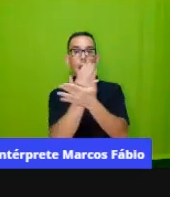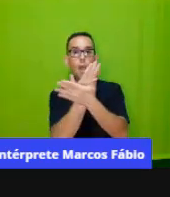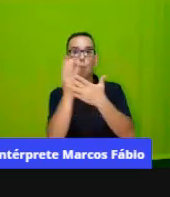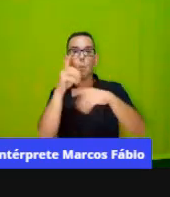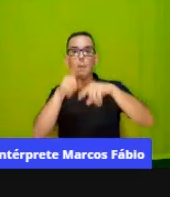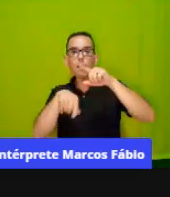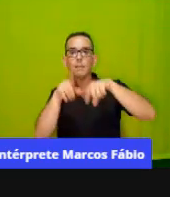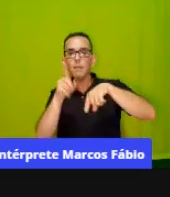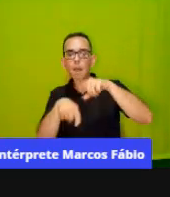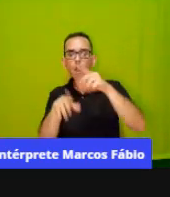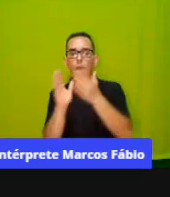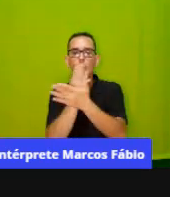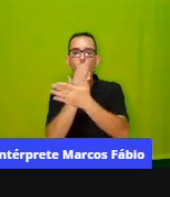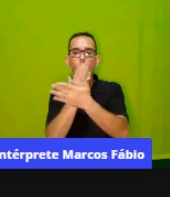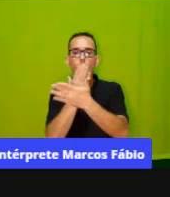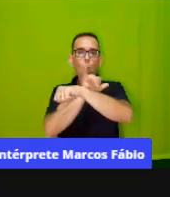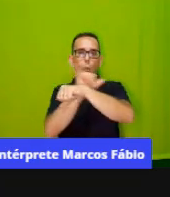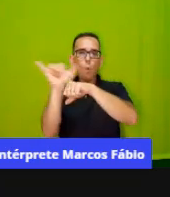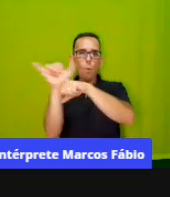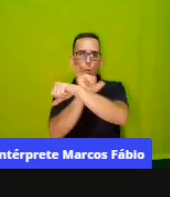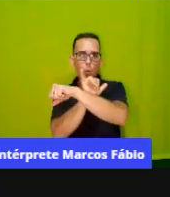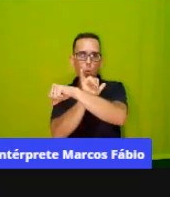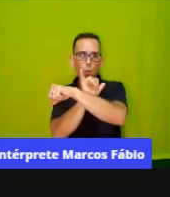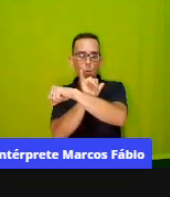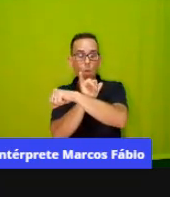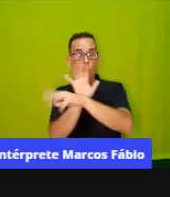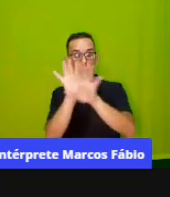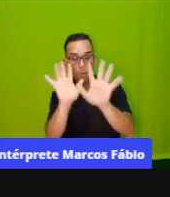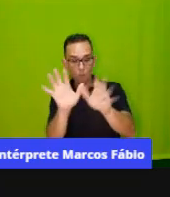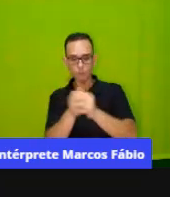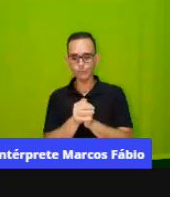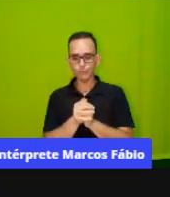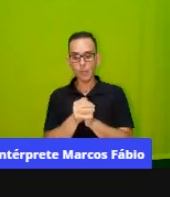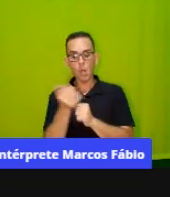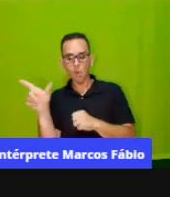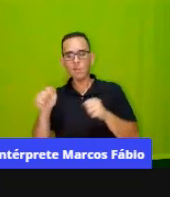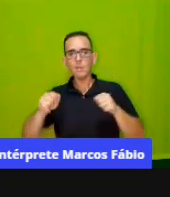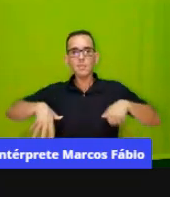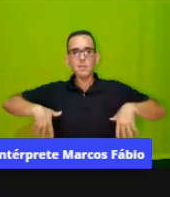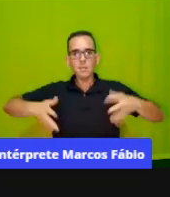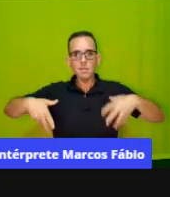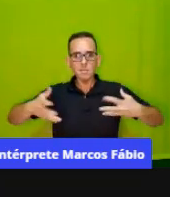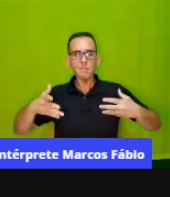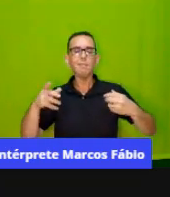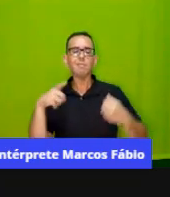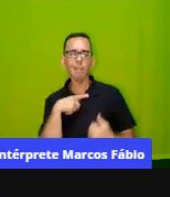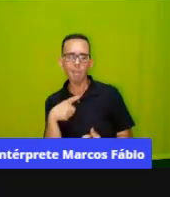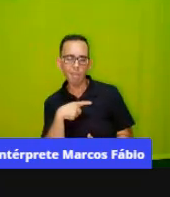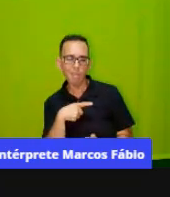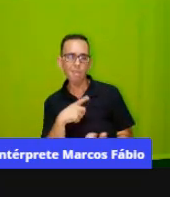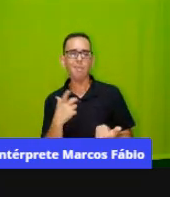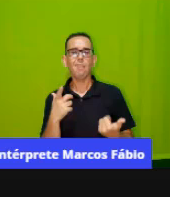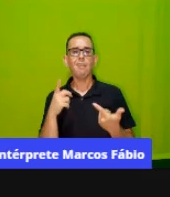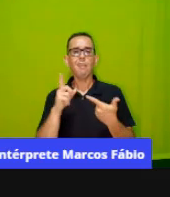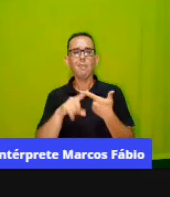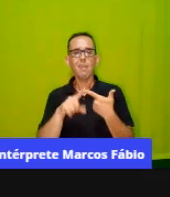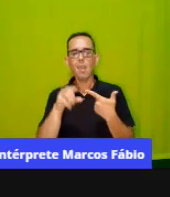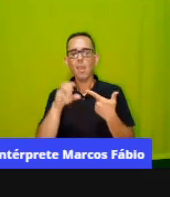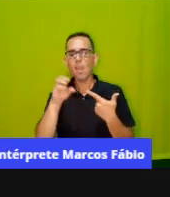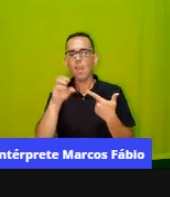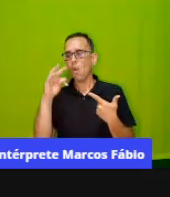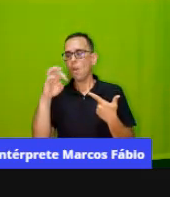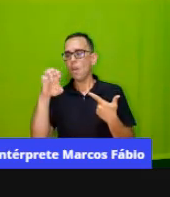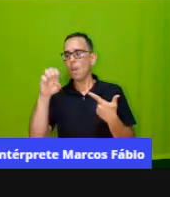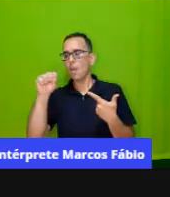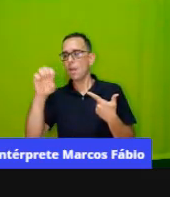algum recurso. Para mobilidade, temos recursos de cadeira de rodas, órteses, né, que